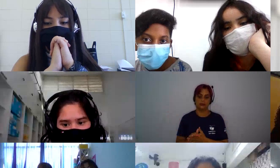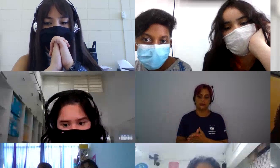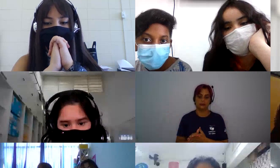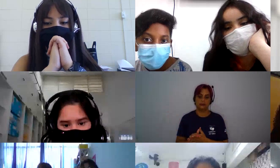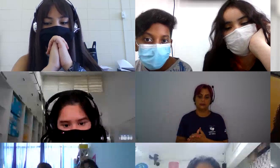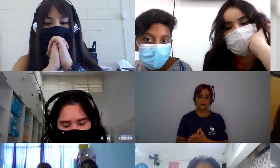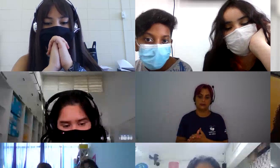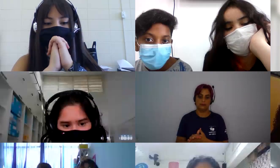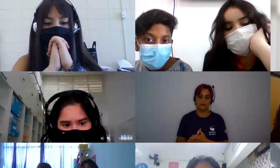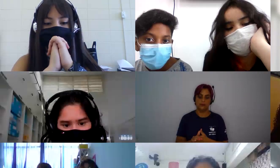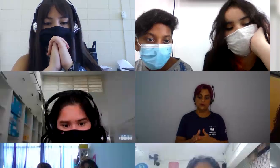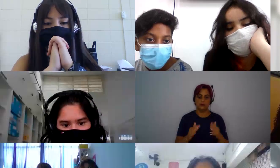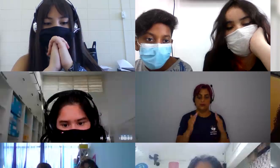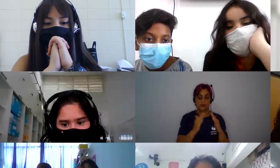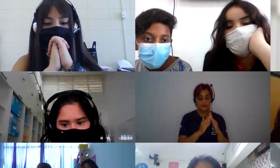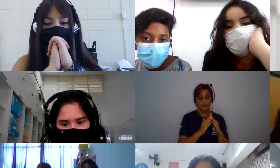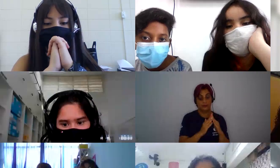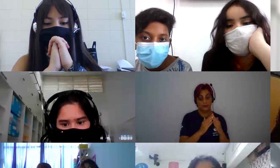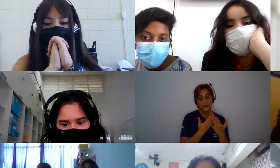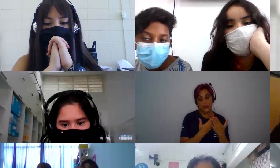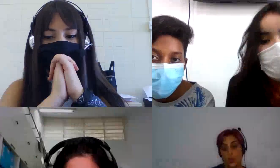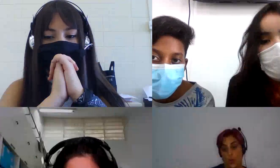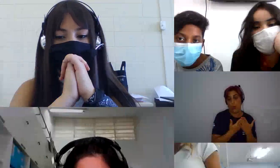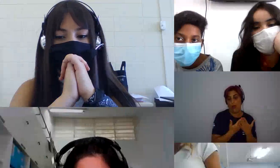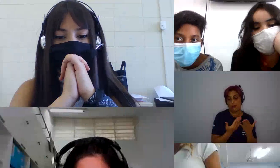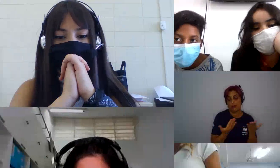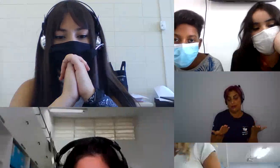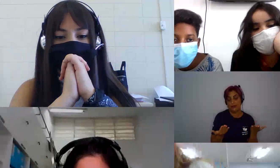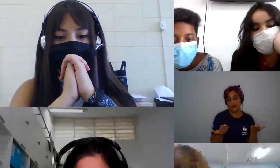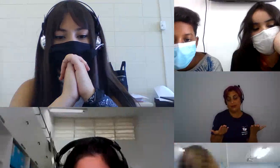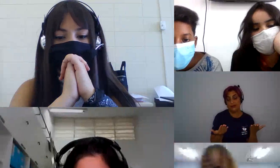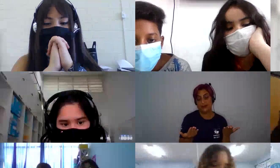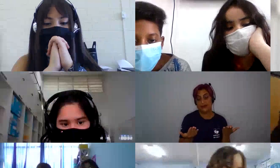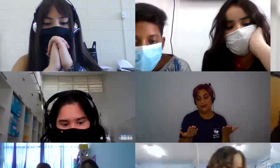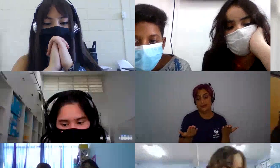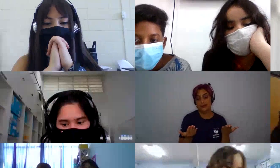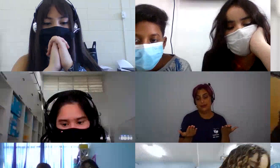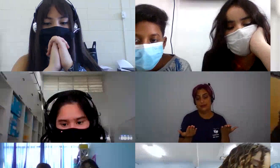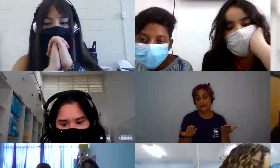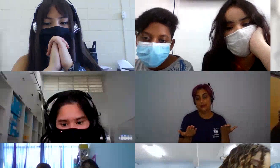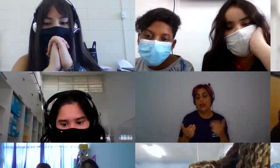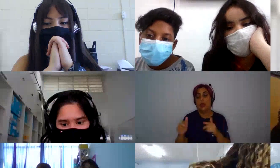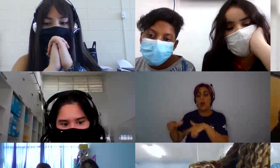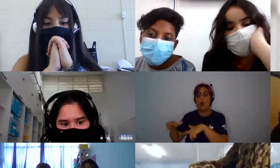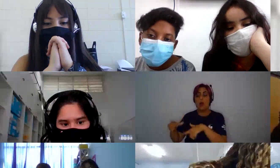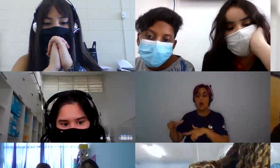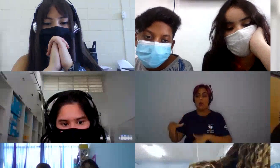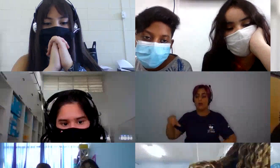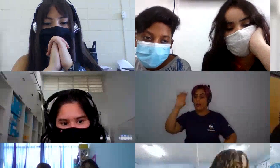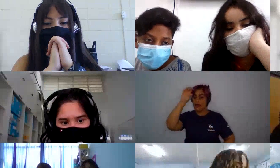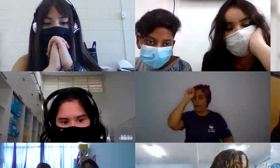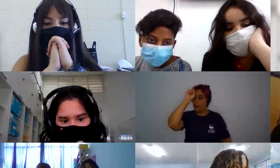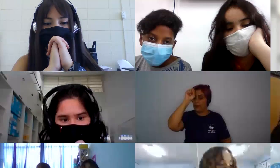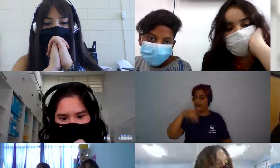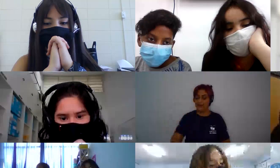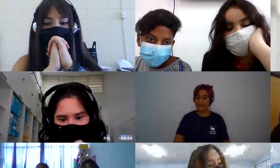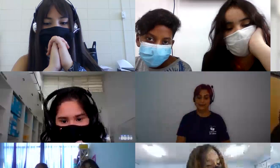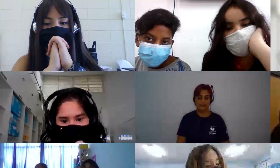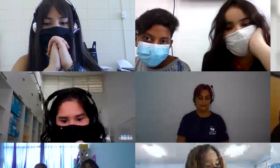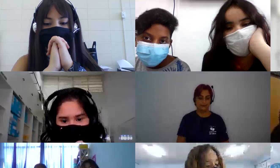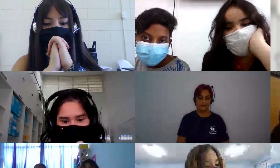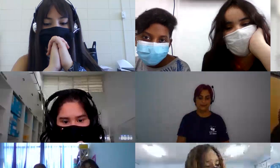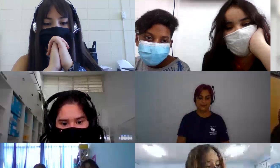com certeza. Na escola? É onde... Sim, é onde os alunos devem aprender. Fala bem baixinho, só eu e você, ninguém tá